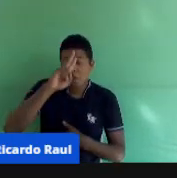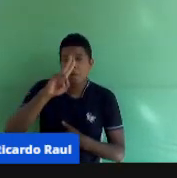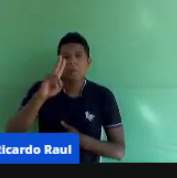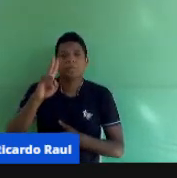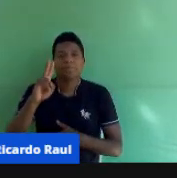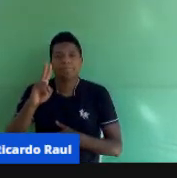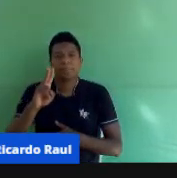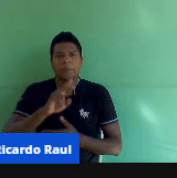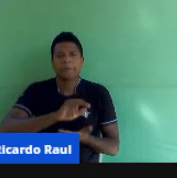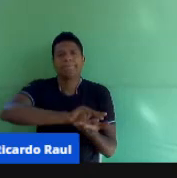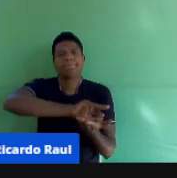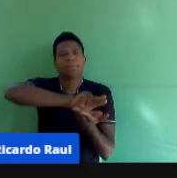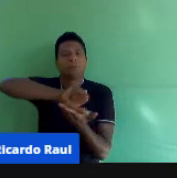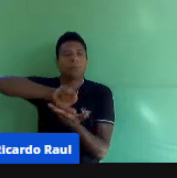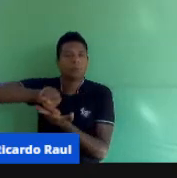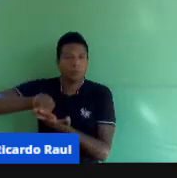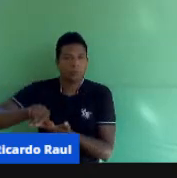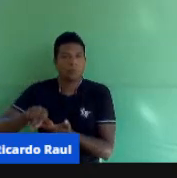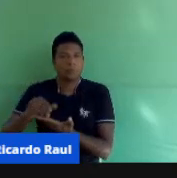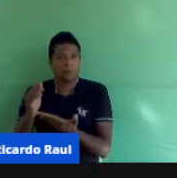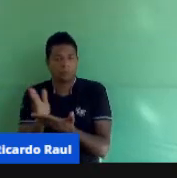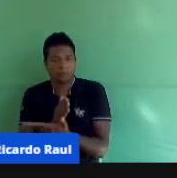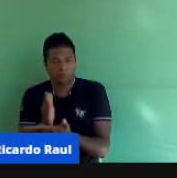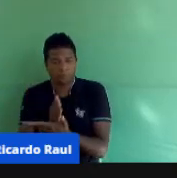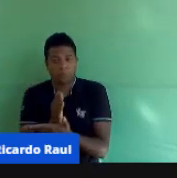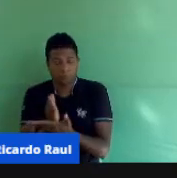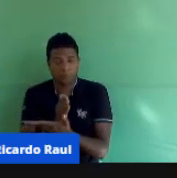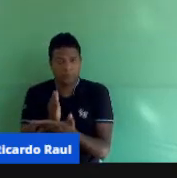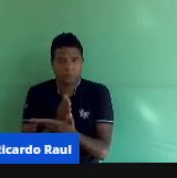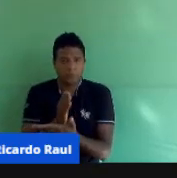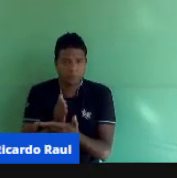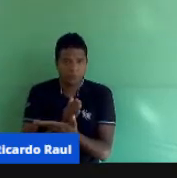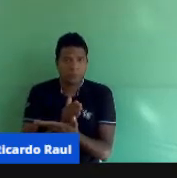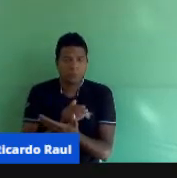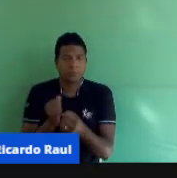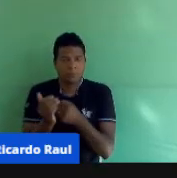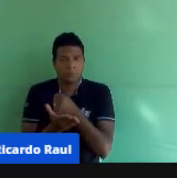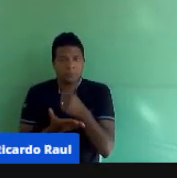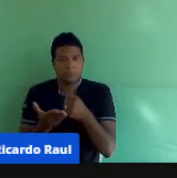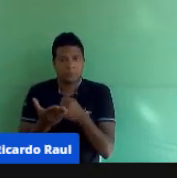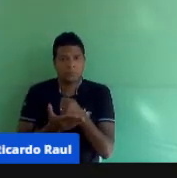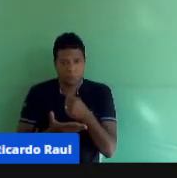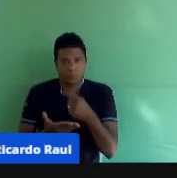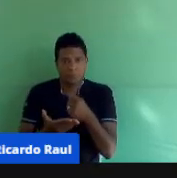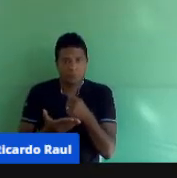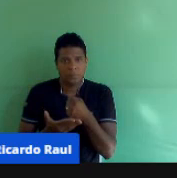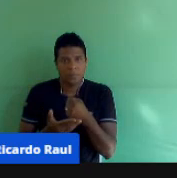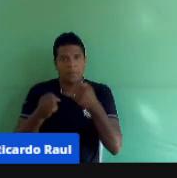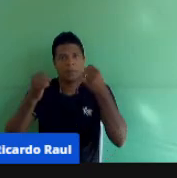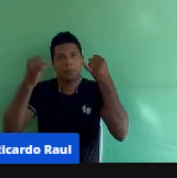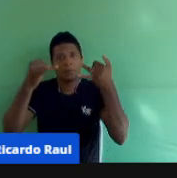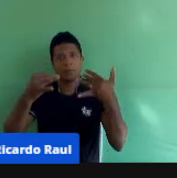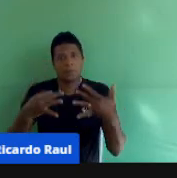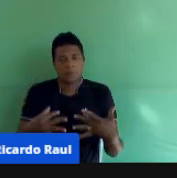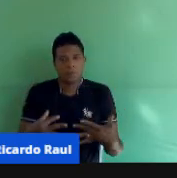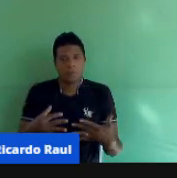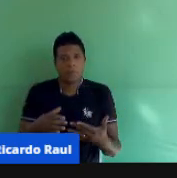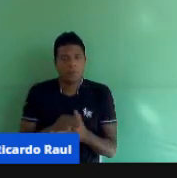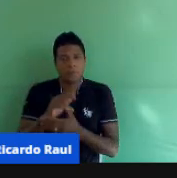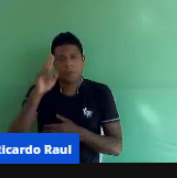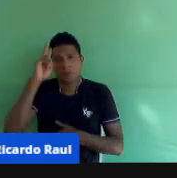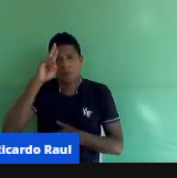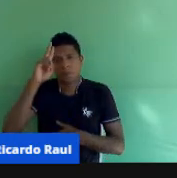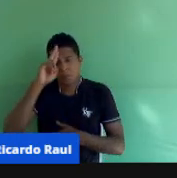existem inúmeros livros, a maioria, inclusive, que está embasando essa fala aqui e que está embasando essa formação, são da história e